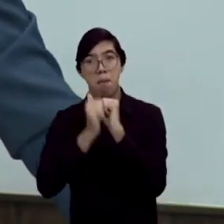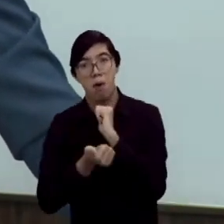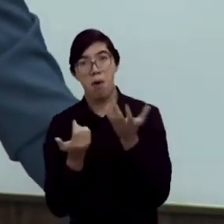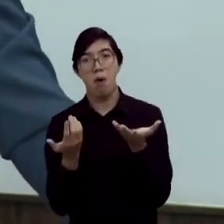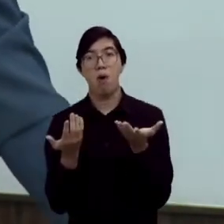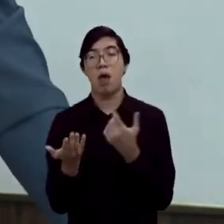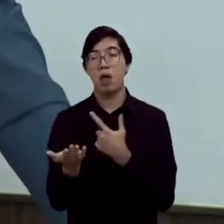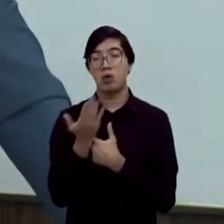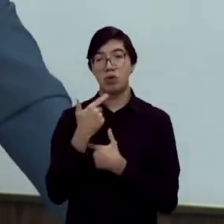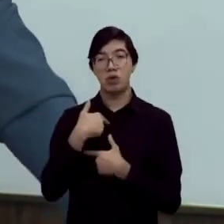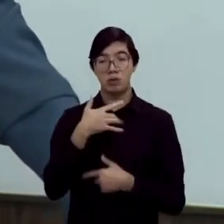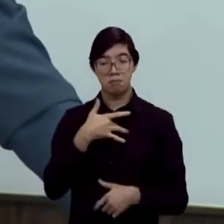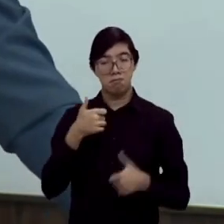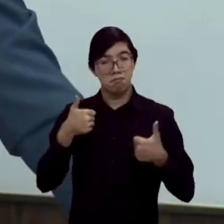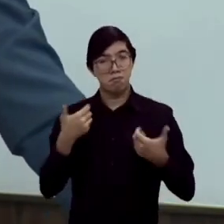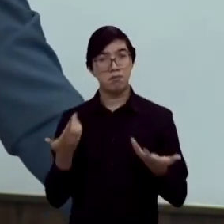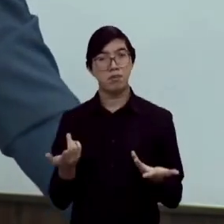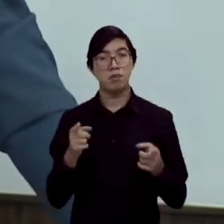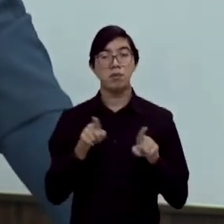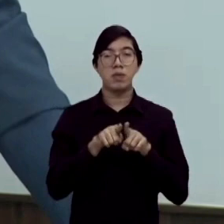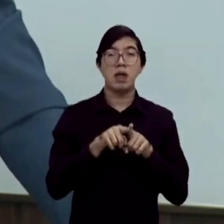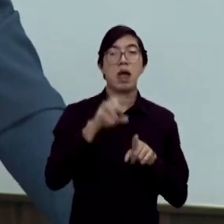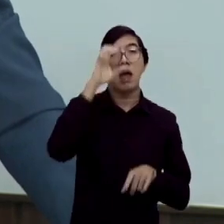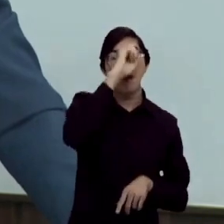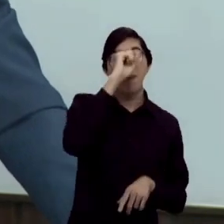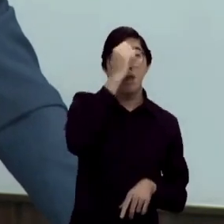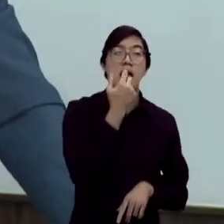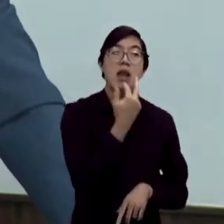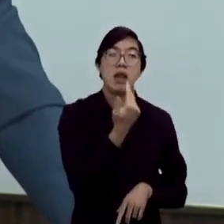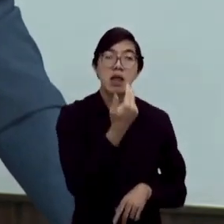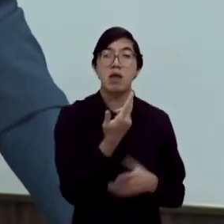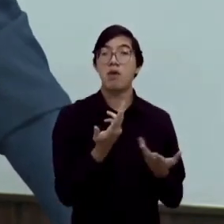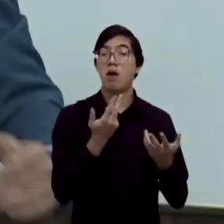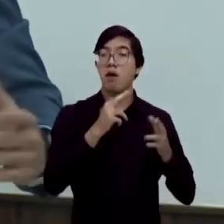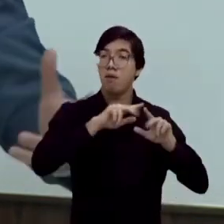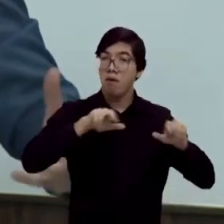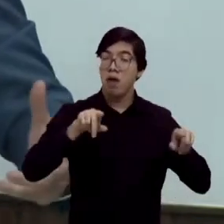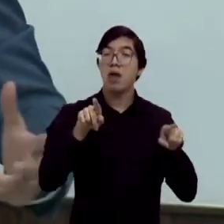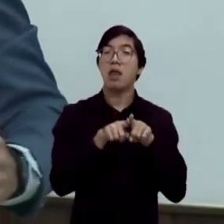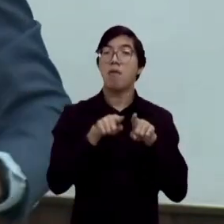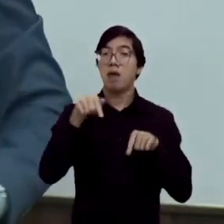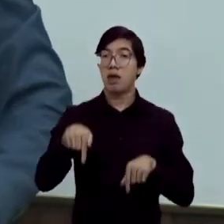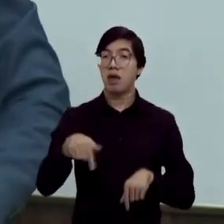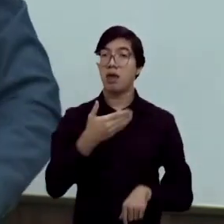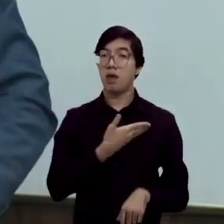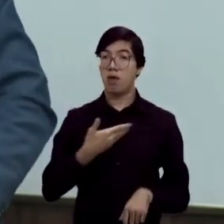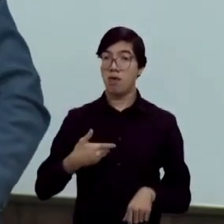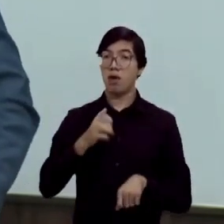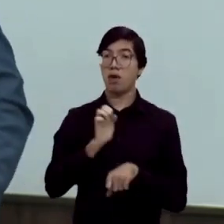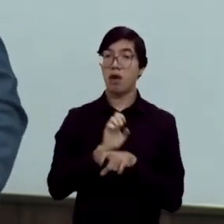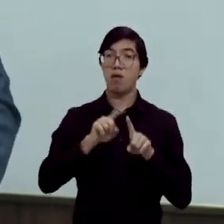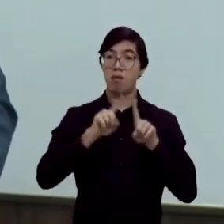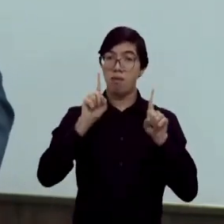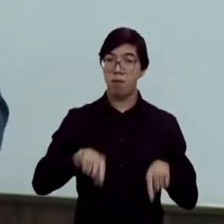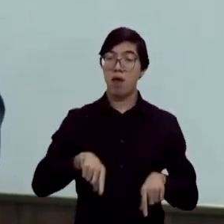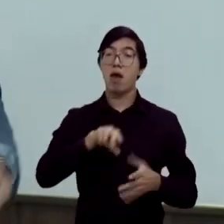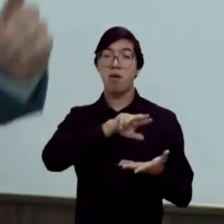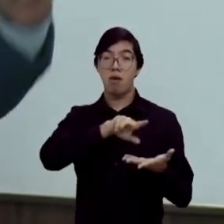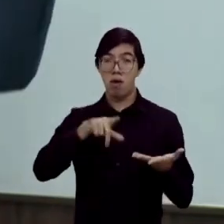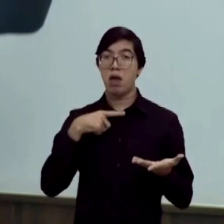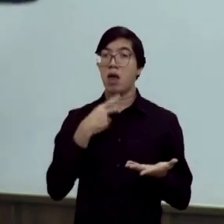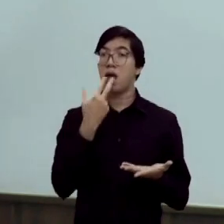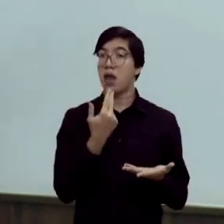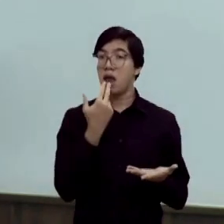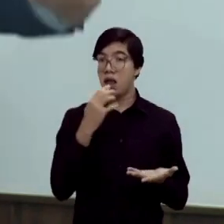saúde, reforço escolar, aprender outras línguas, né, onde o governo do Estado disponibiliza vários equipamentos também para aprender outras línguas, né,